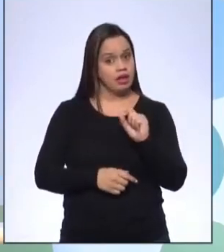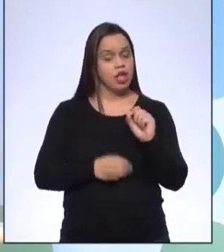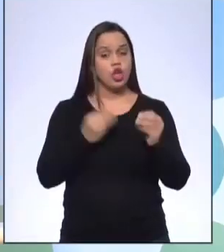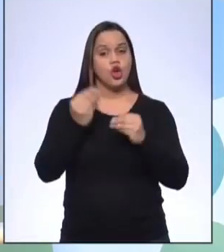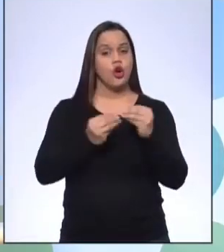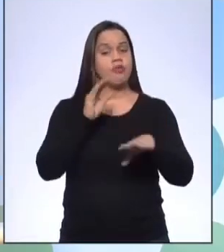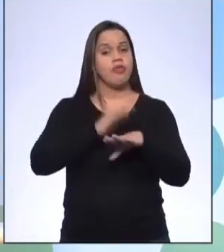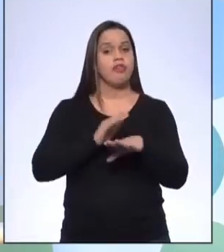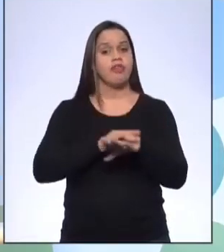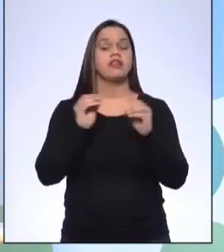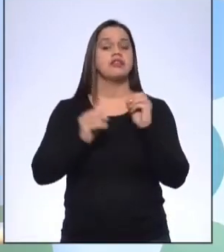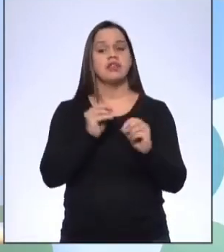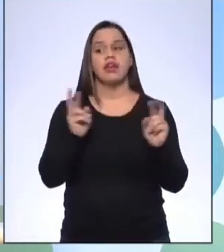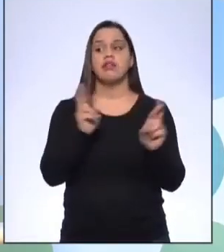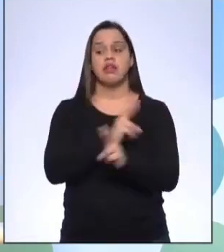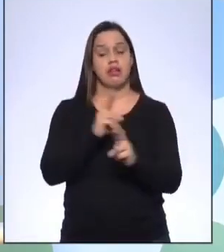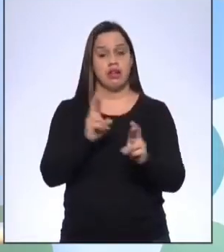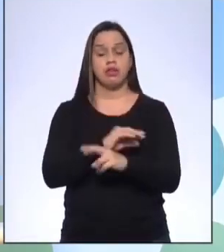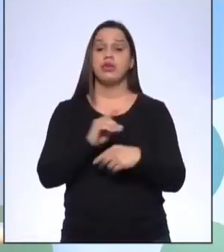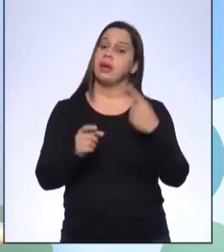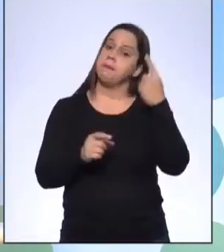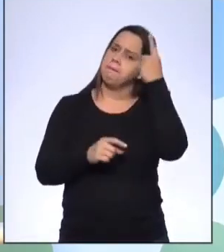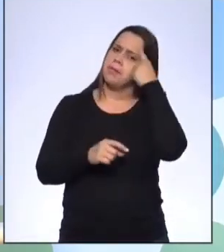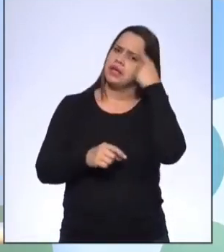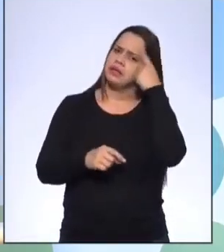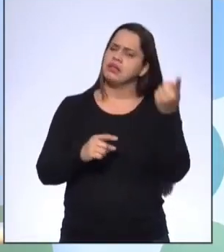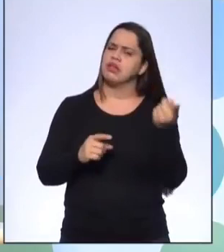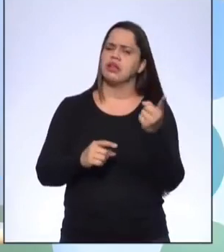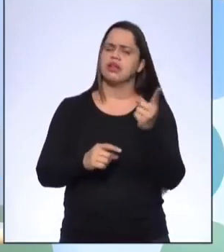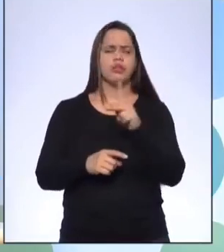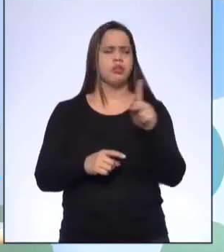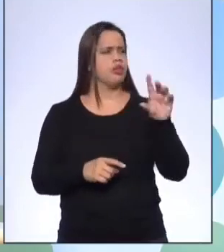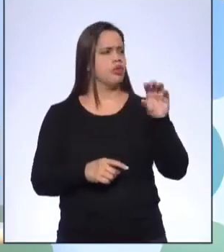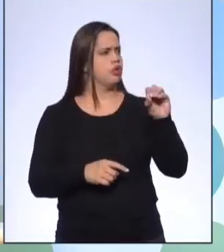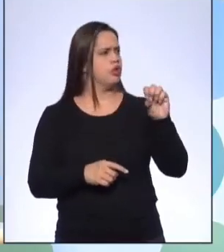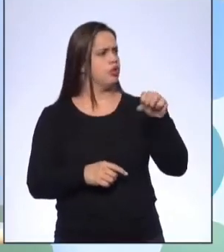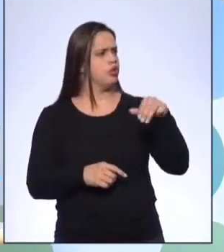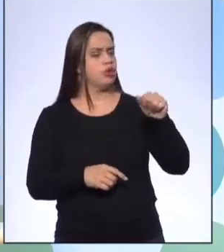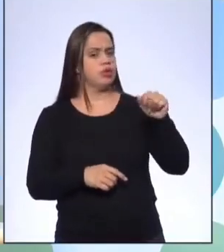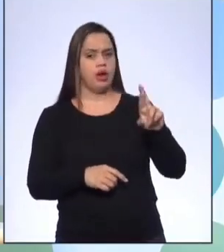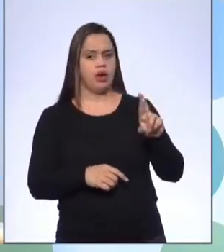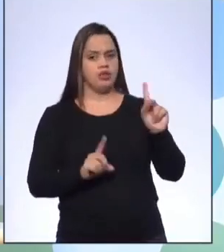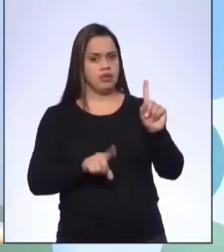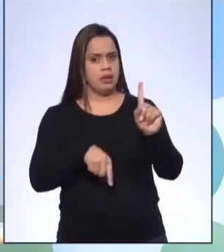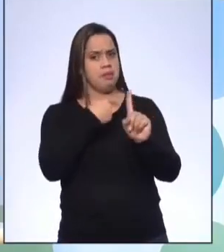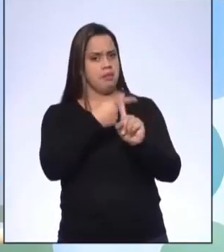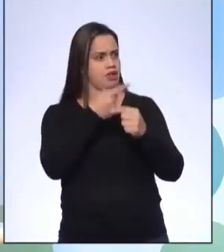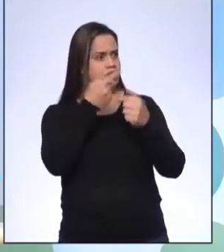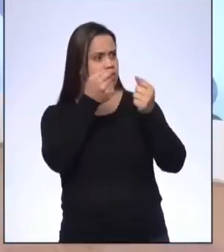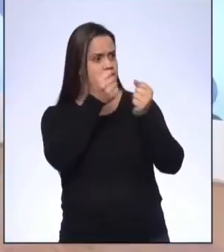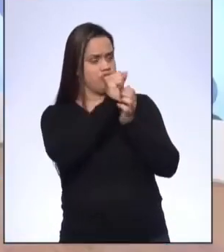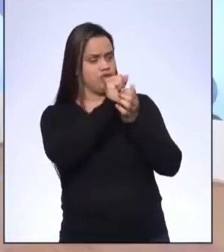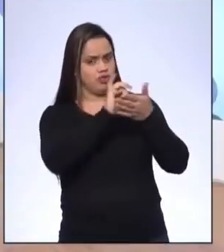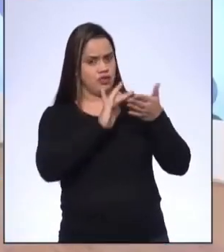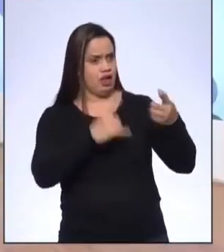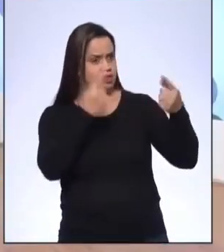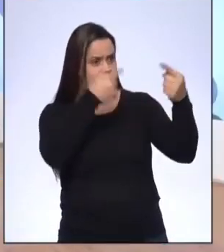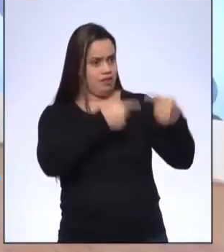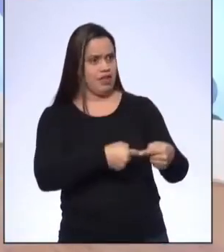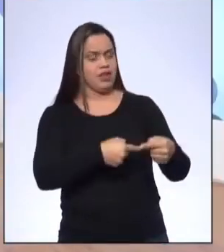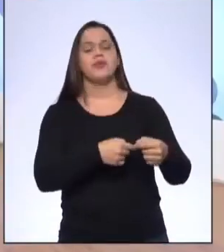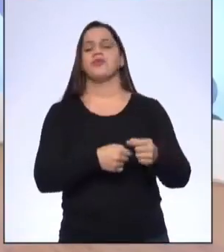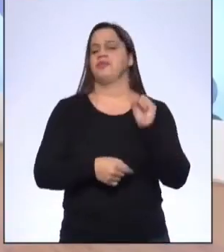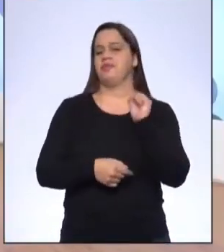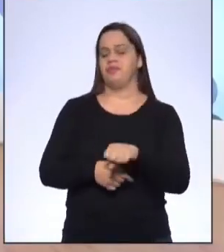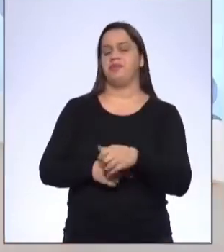relação, tá bom? E aí, pensando nisso, Osmar, eu acho que você vai trazer mais um desafio para eles, não é isso? É isso aí.